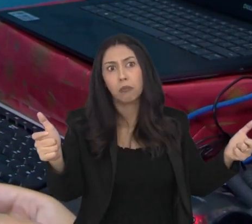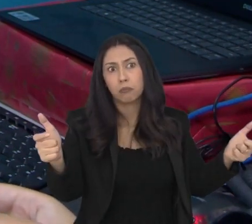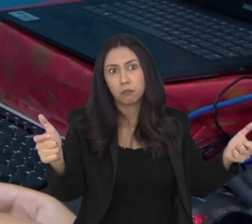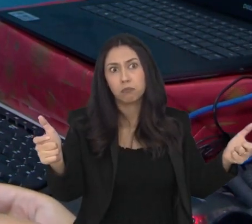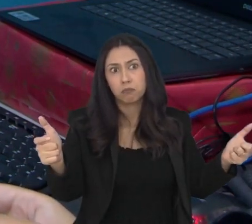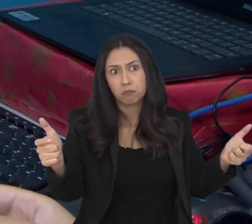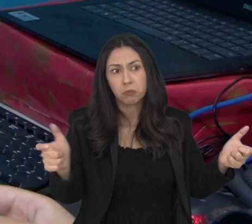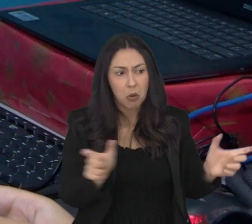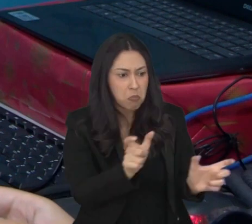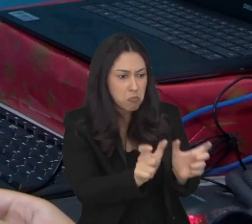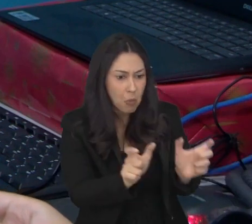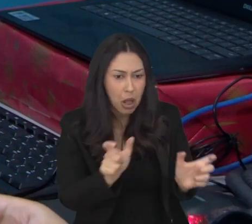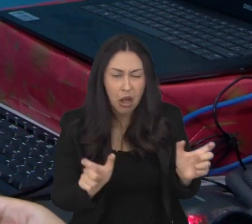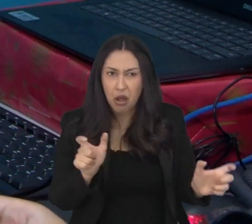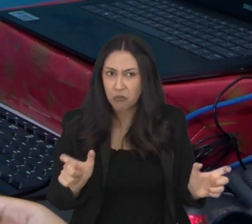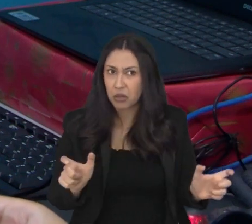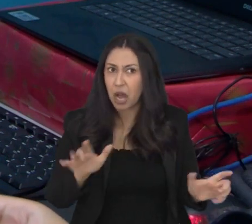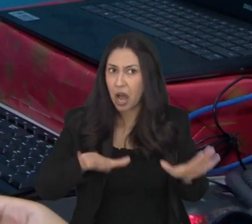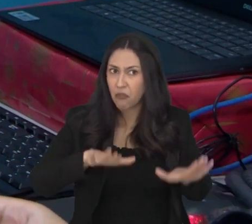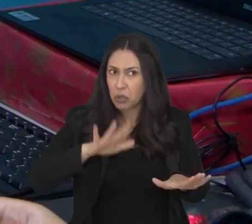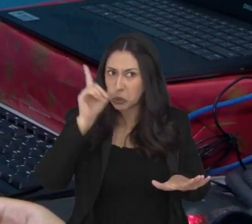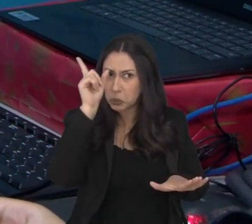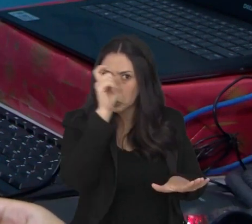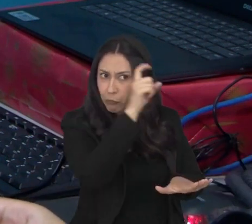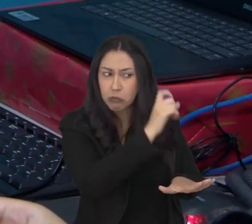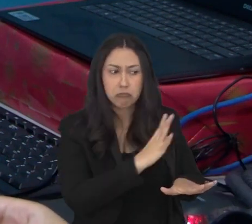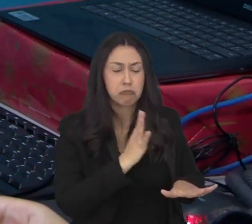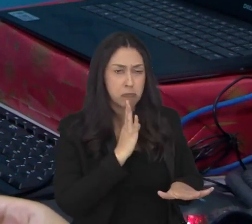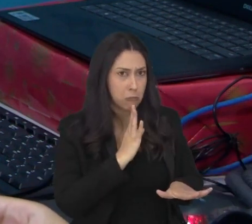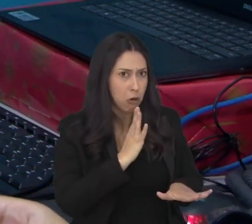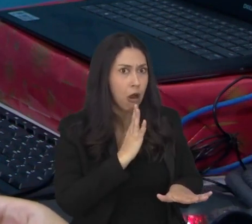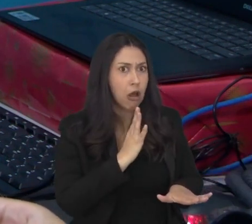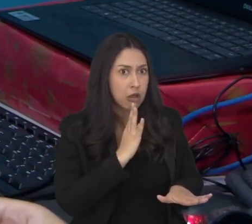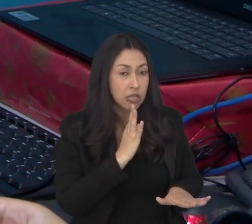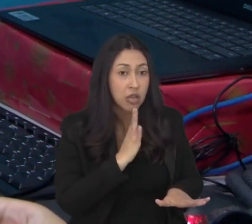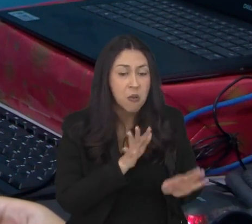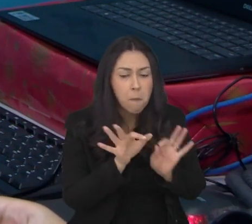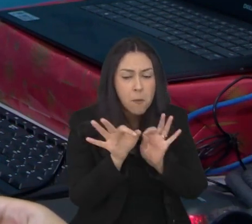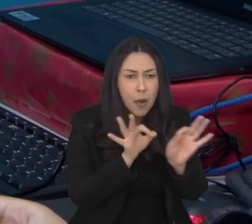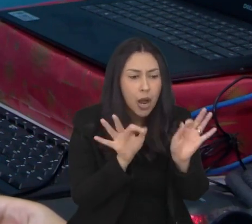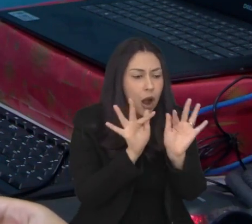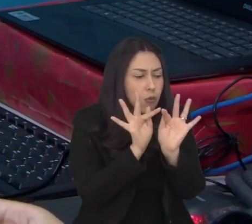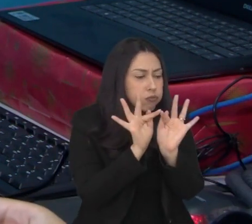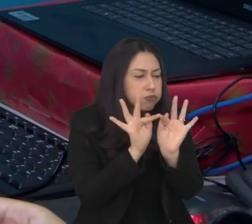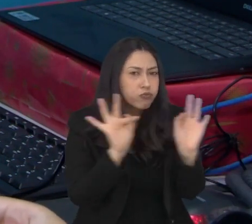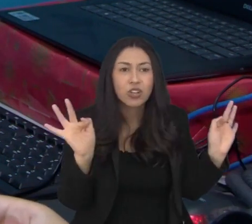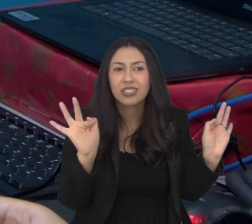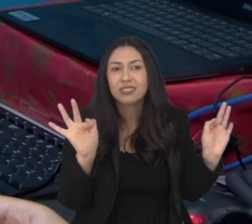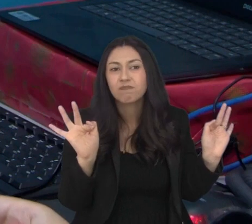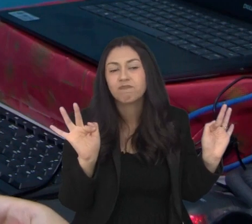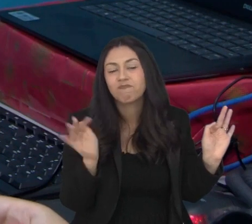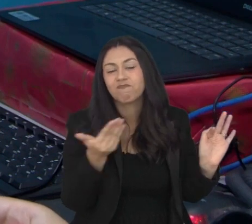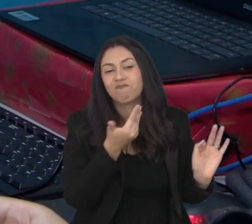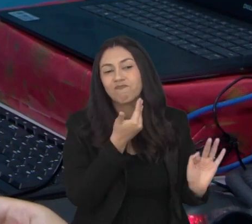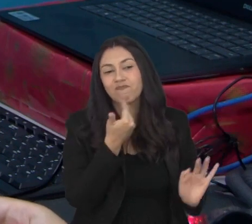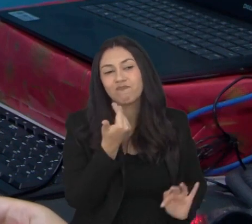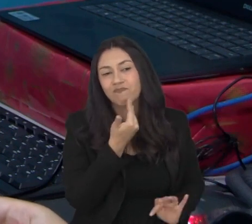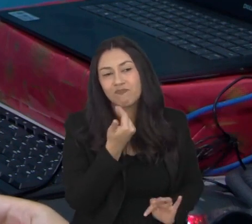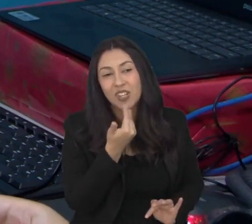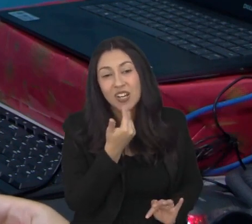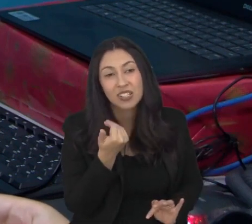né? O vocabulário. A construção de frases fica